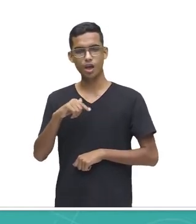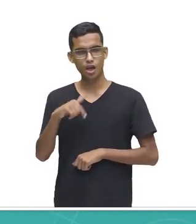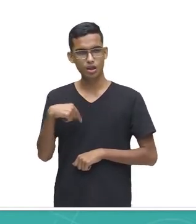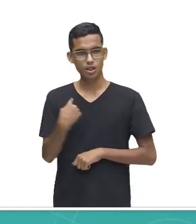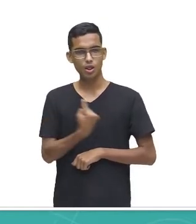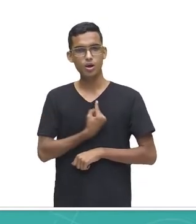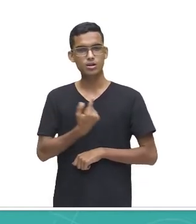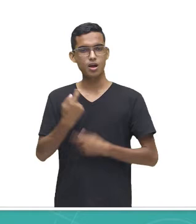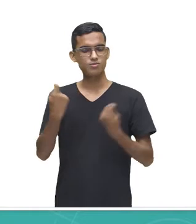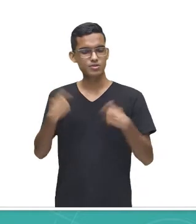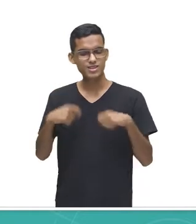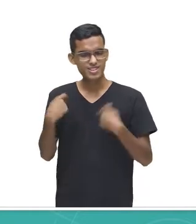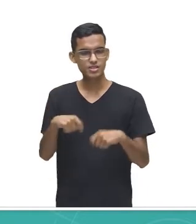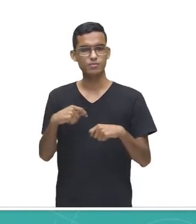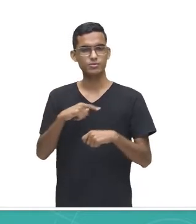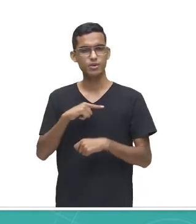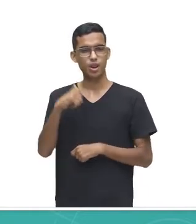Certo?